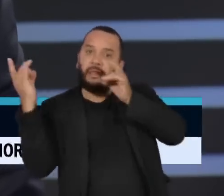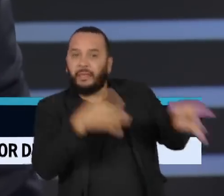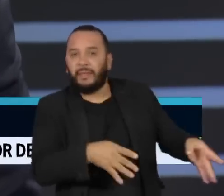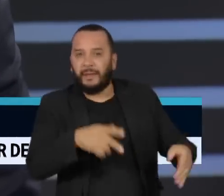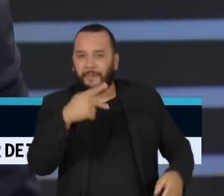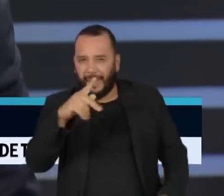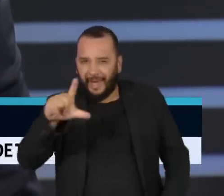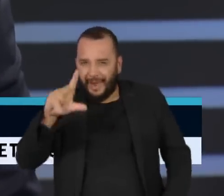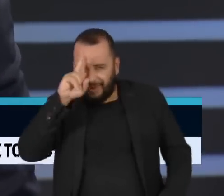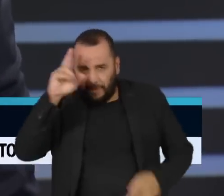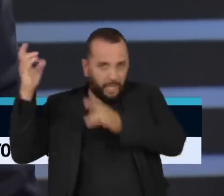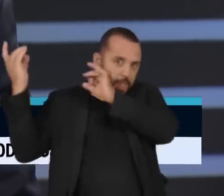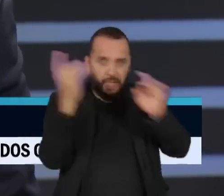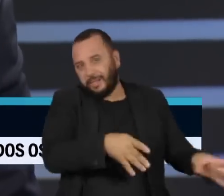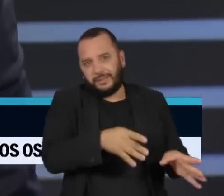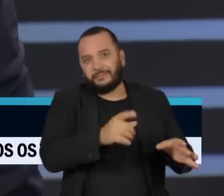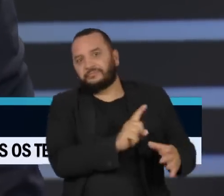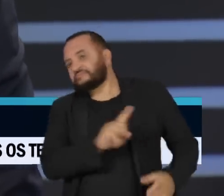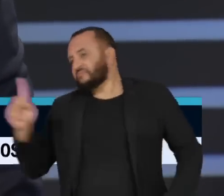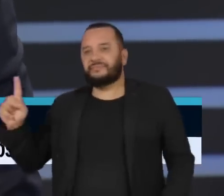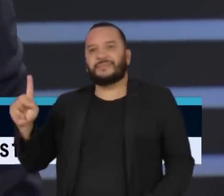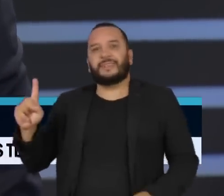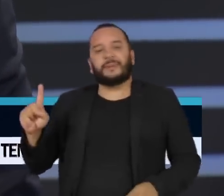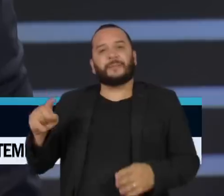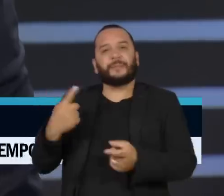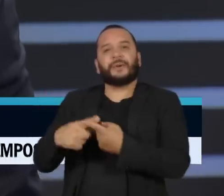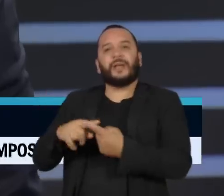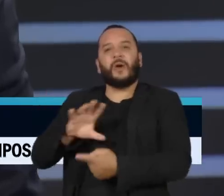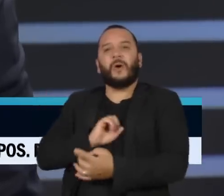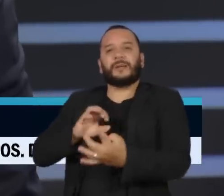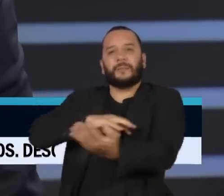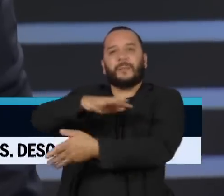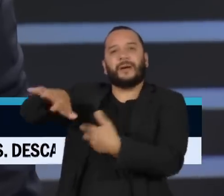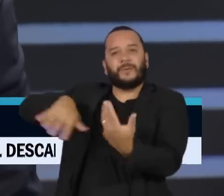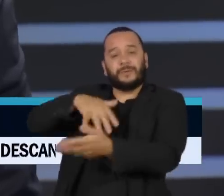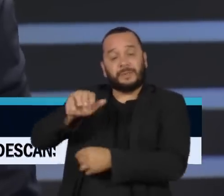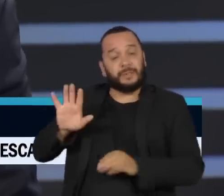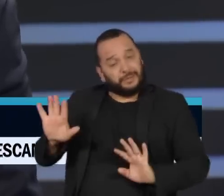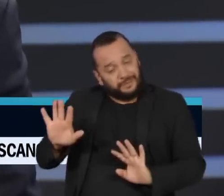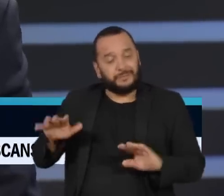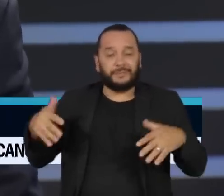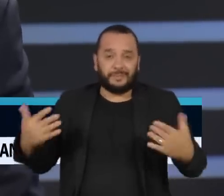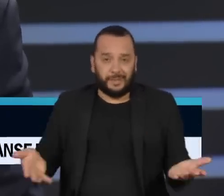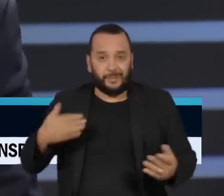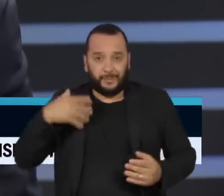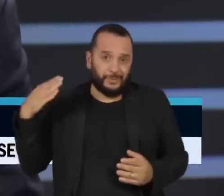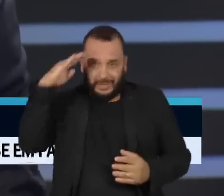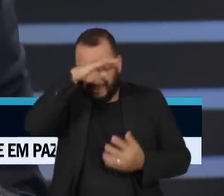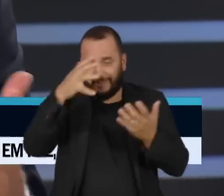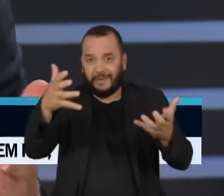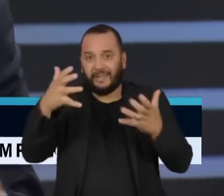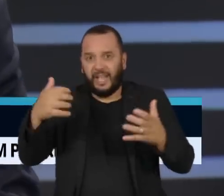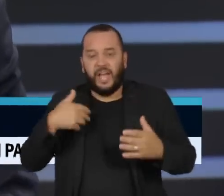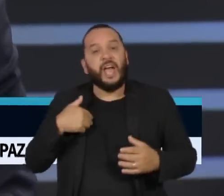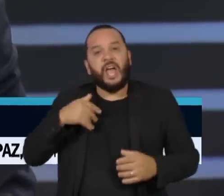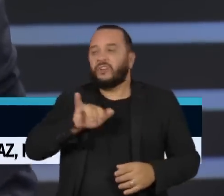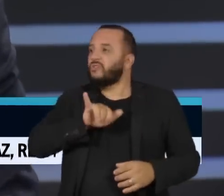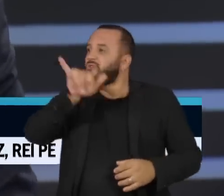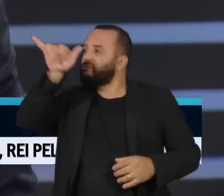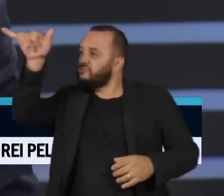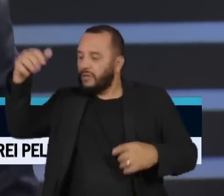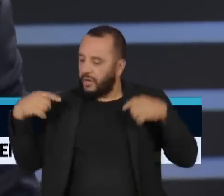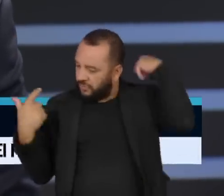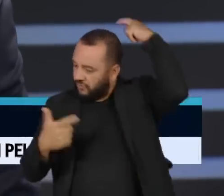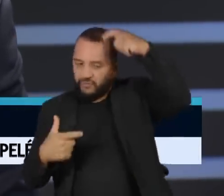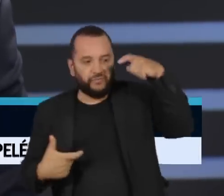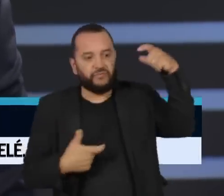e tenho dúvida que ele consiga. Mas, sem dúvida, ele está querendo criar fatos para trazer essa população, para eventualmente dar um